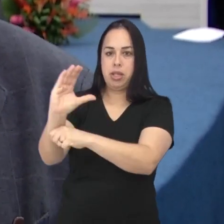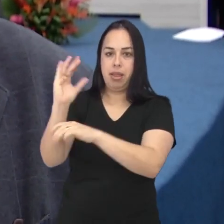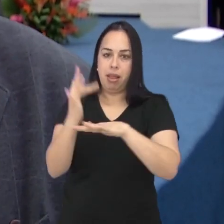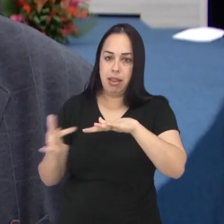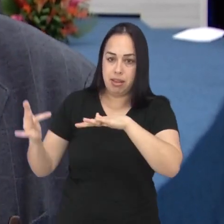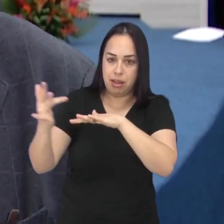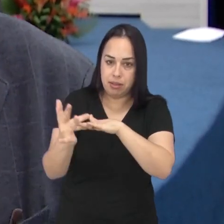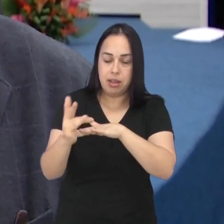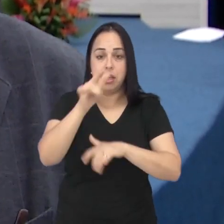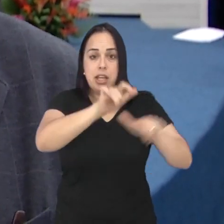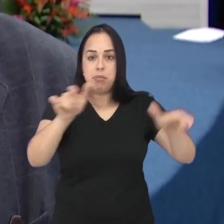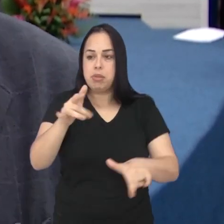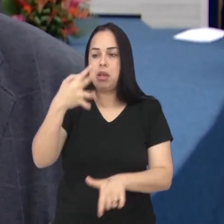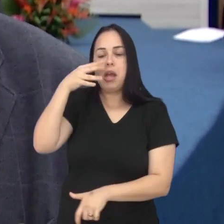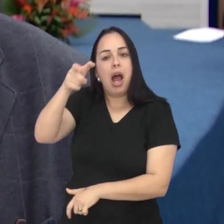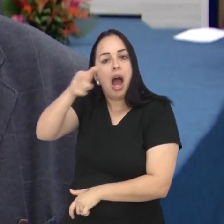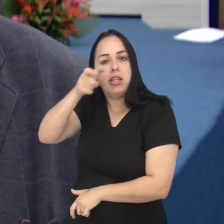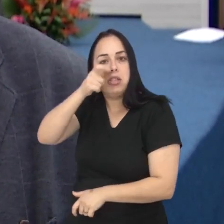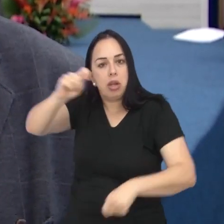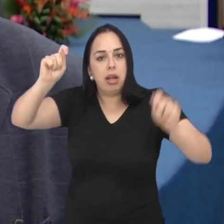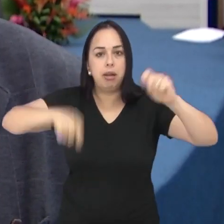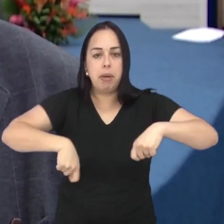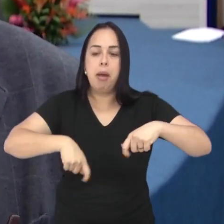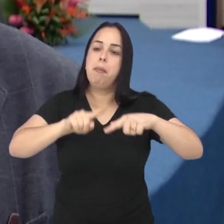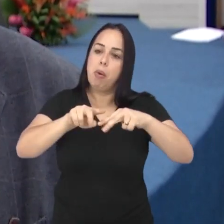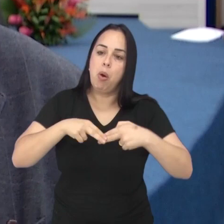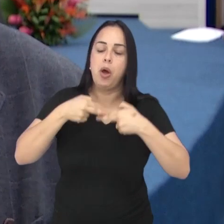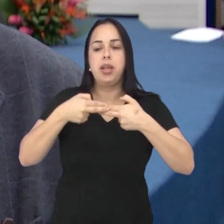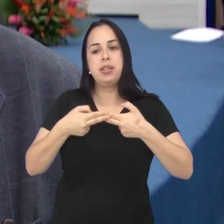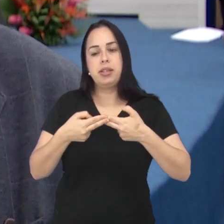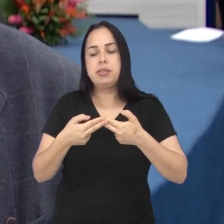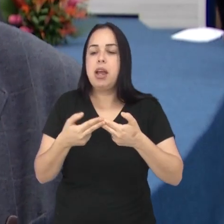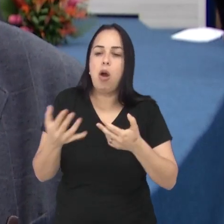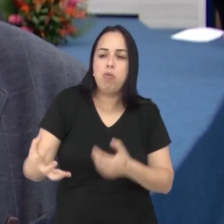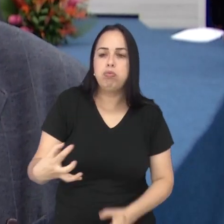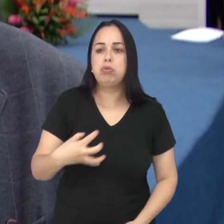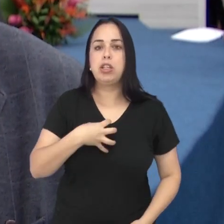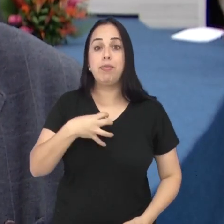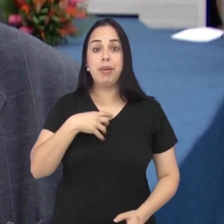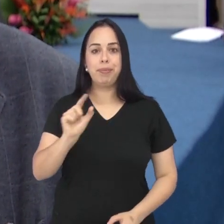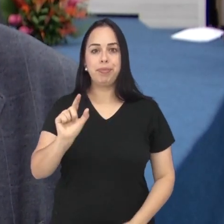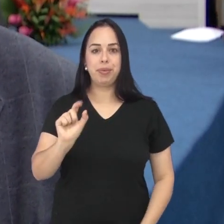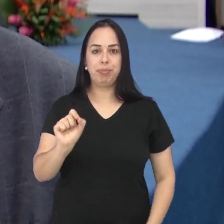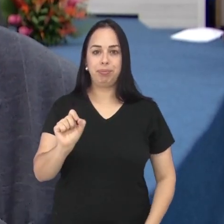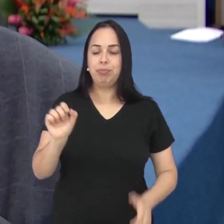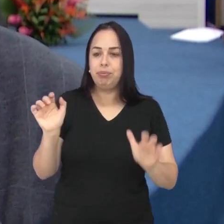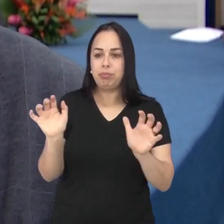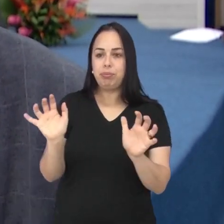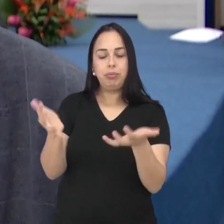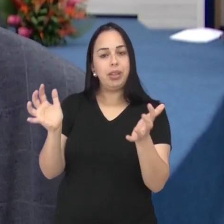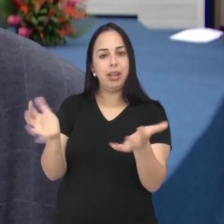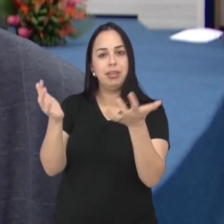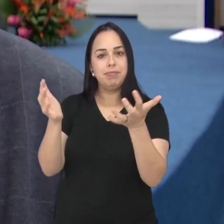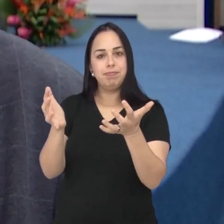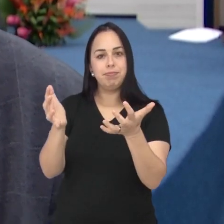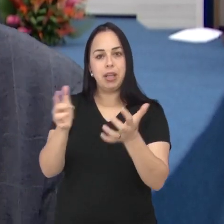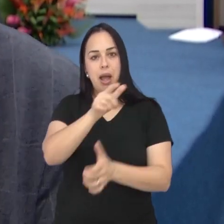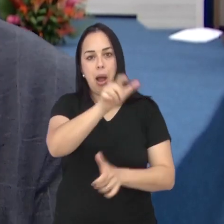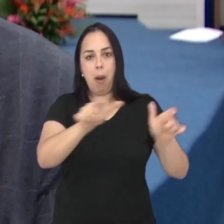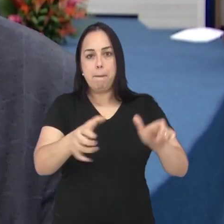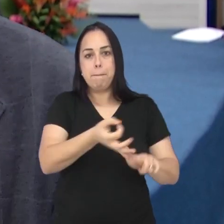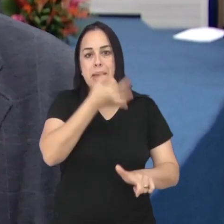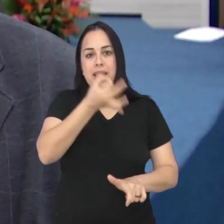nas suas redes e deixar disponível para o cidadão. Então veja que isto é uma forma de incentivar